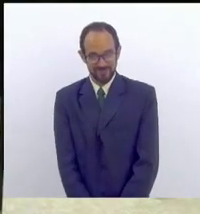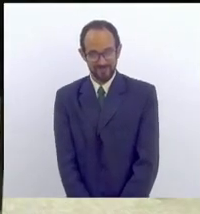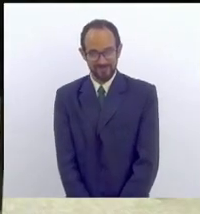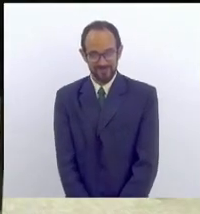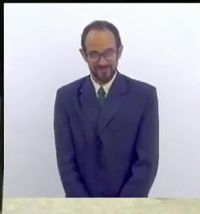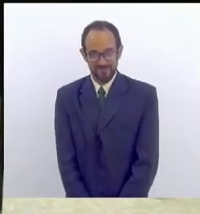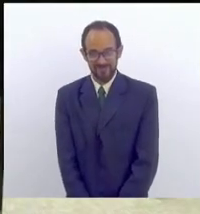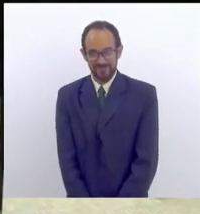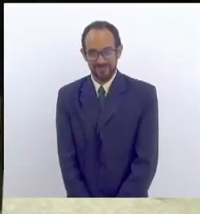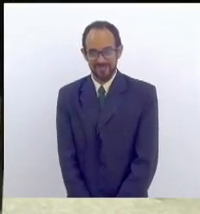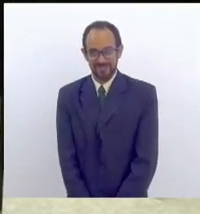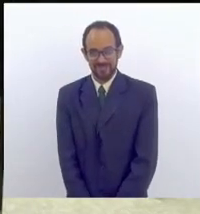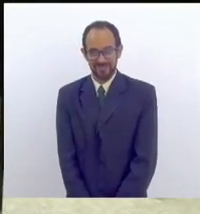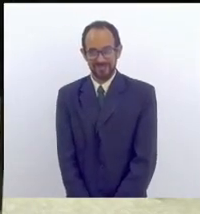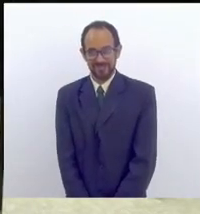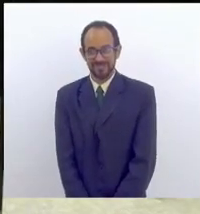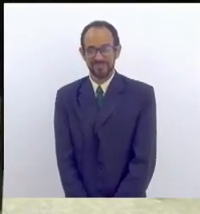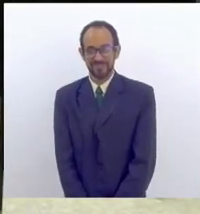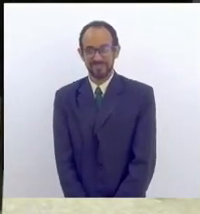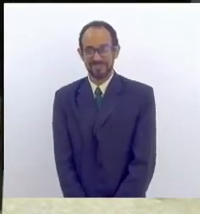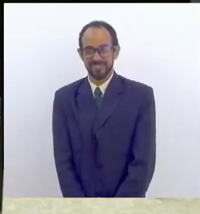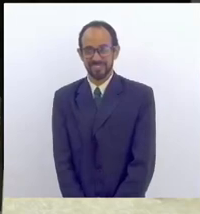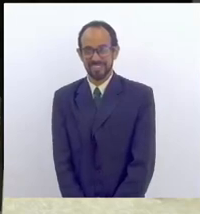Não vão me matar.